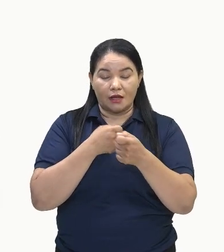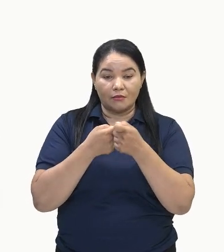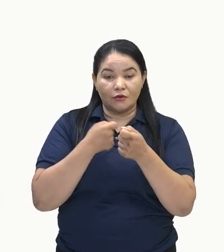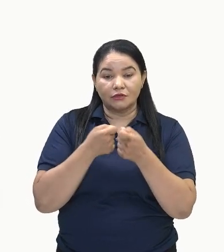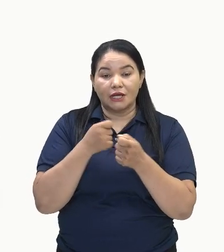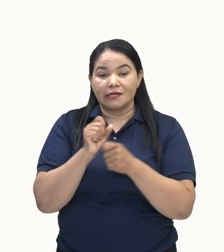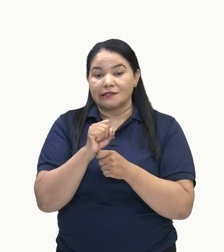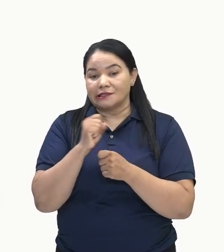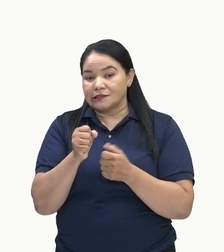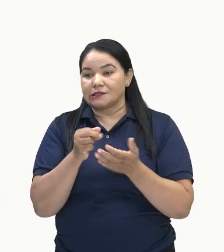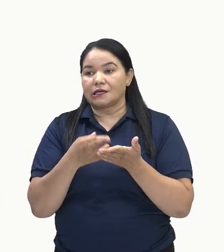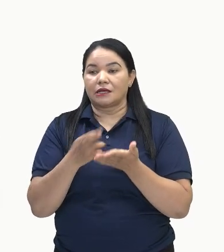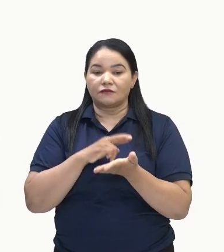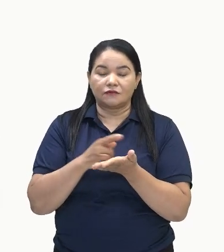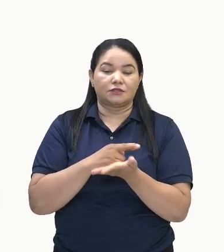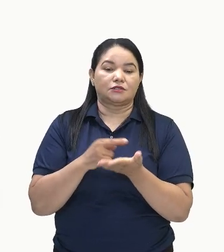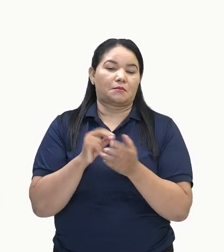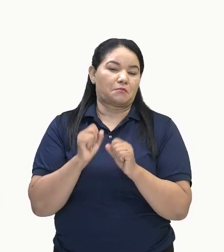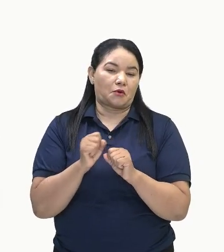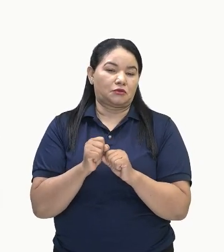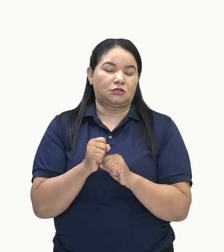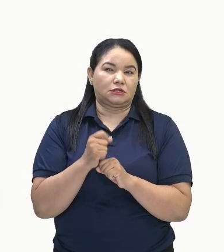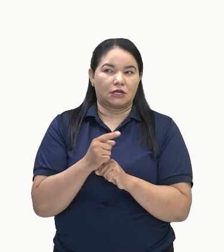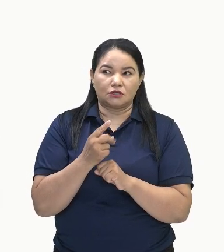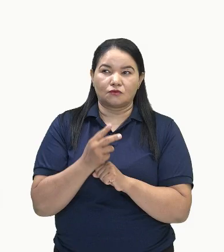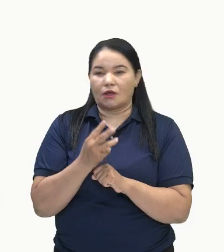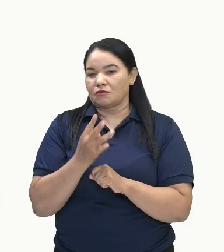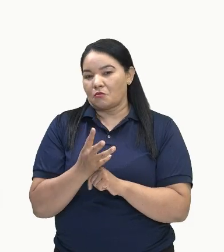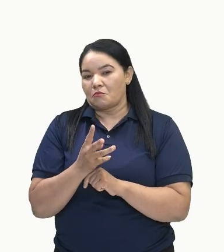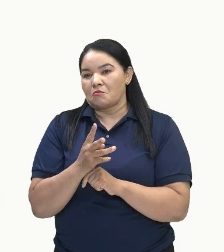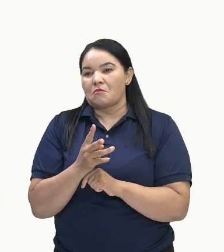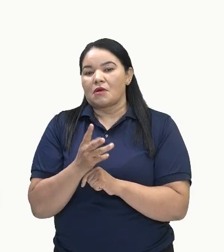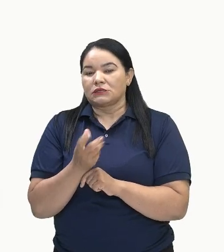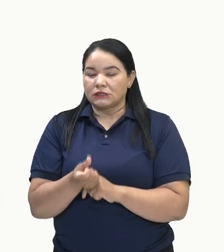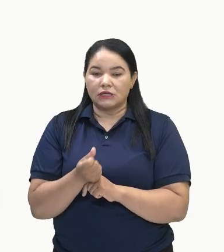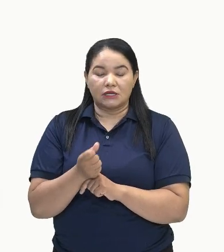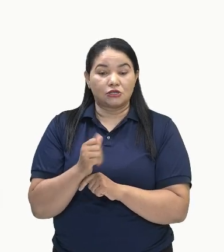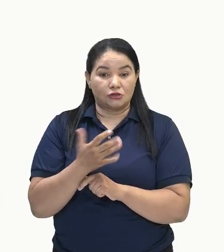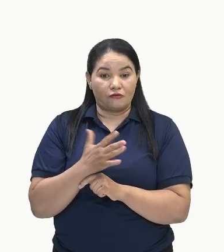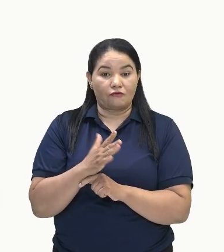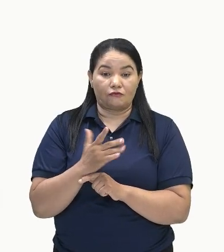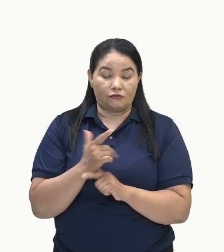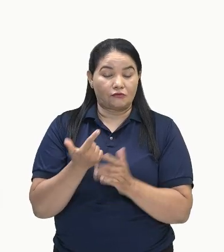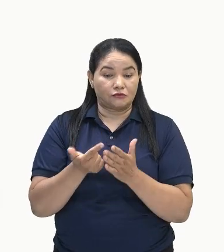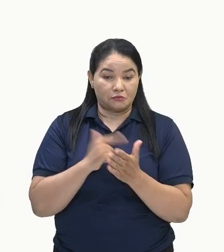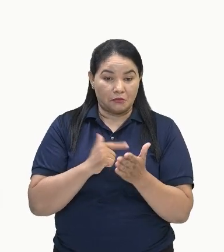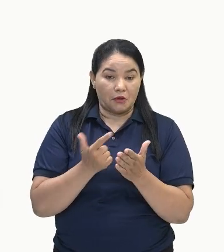vem 3, 4, 5, até 6 páginas ou laudas,